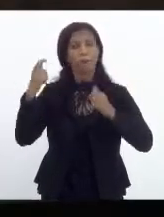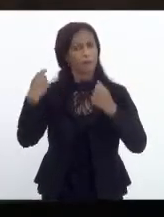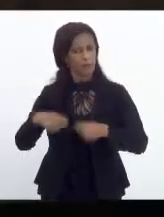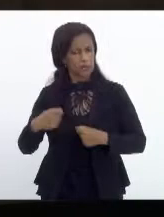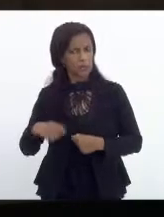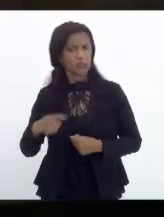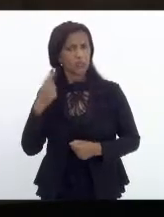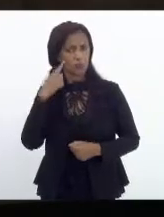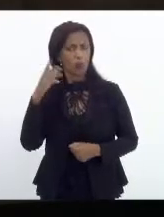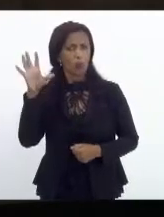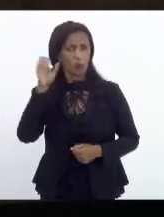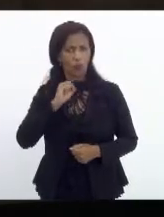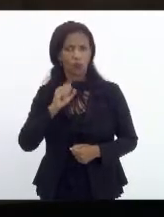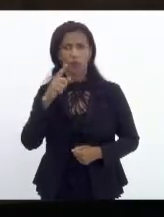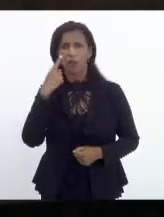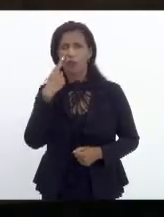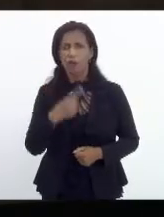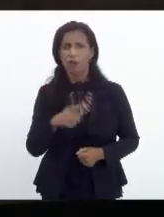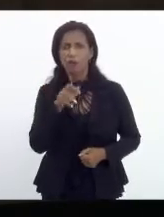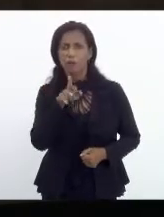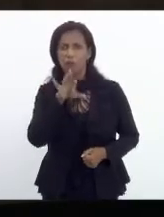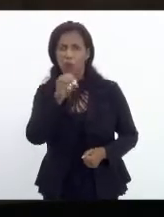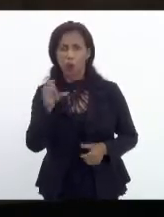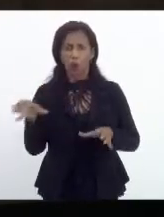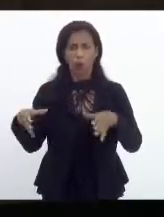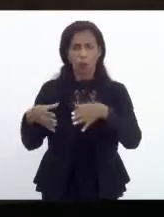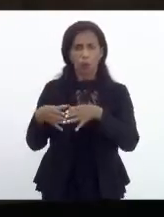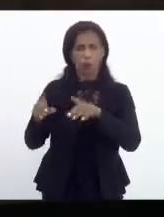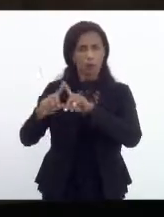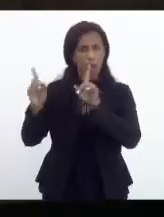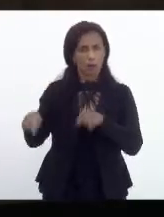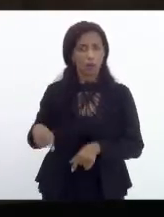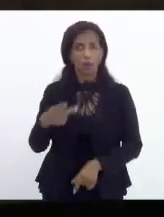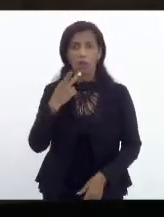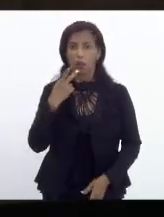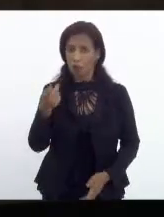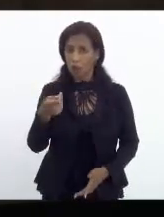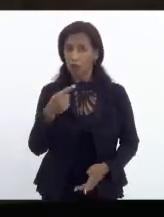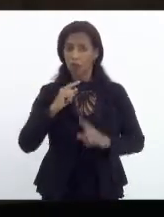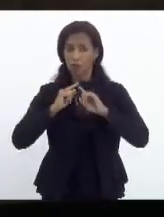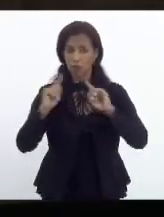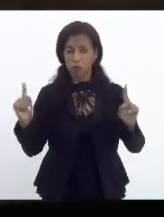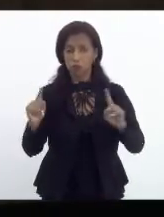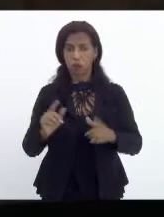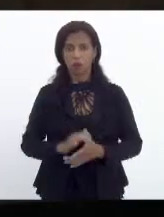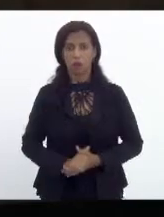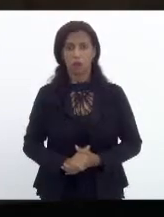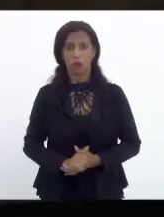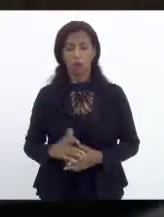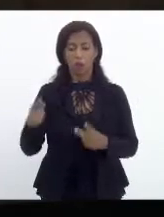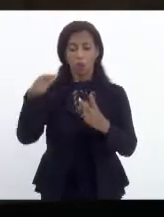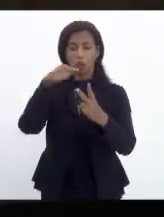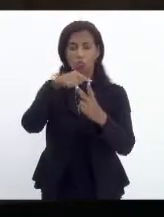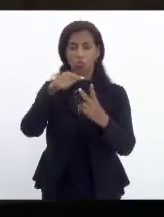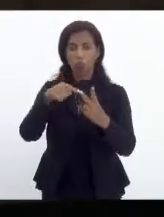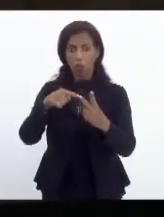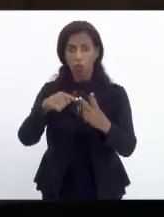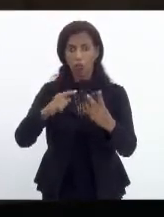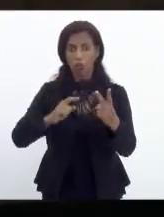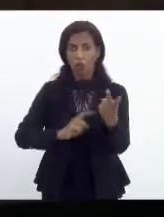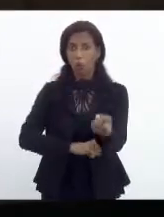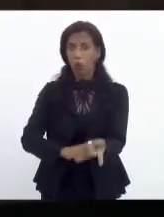ouvidos, viu, deputado Bruno Dori, que também é da Comissão de Servidores, eu quero fazer esse registro, porque dois deles se